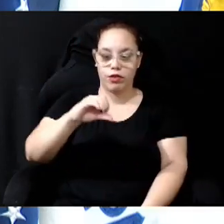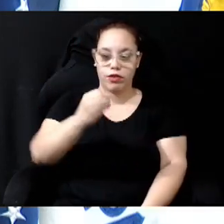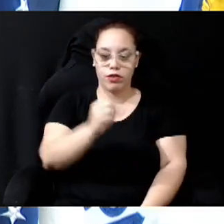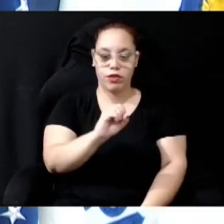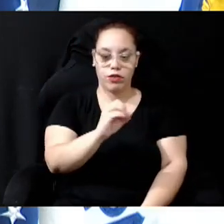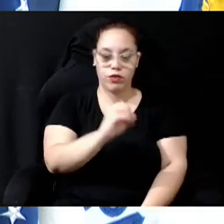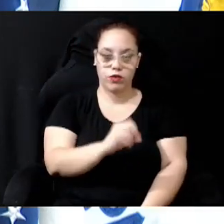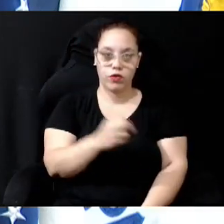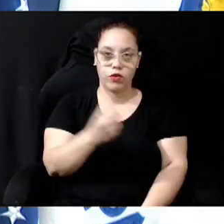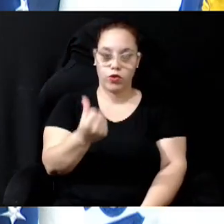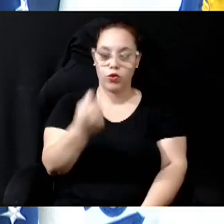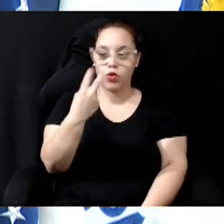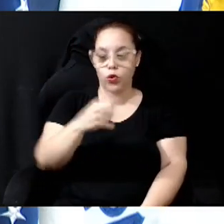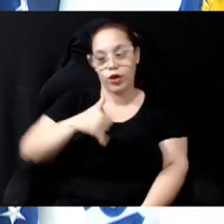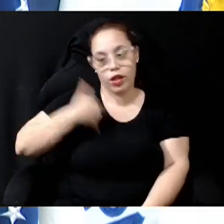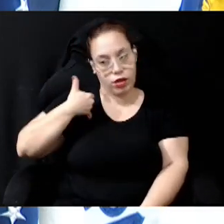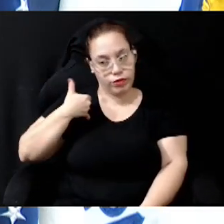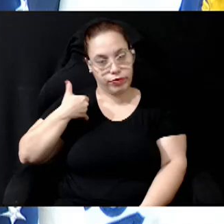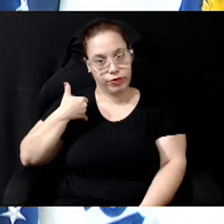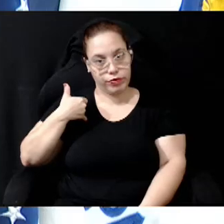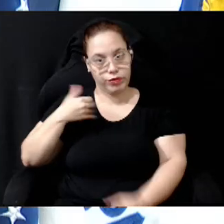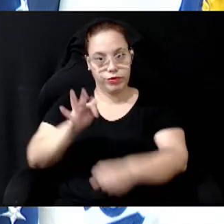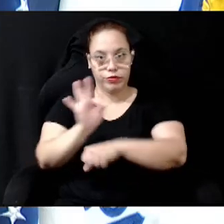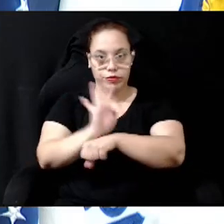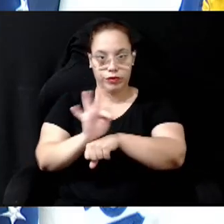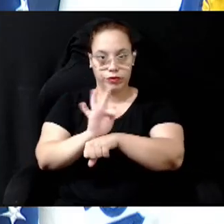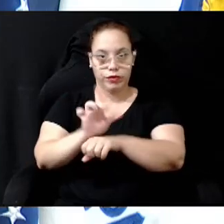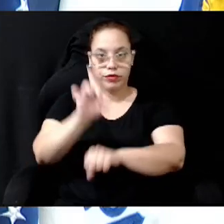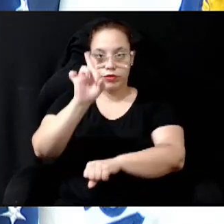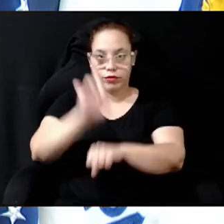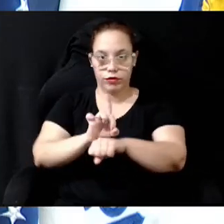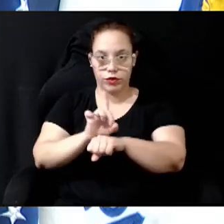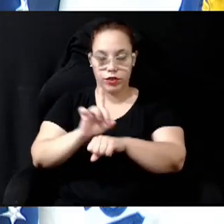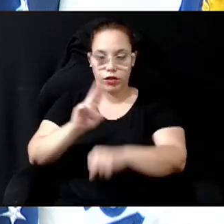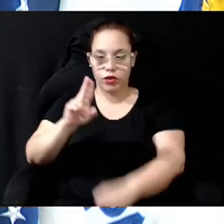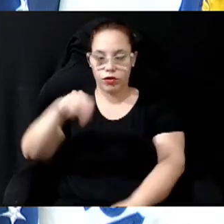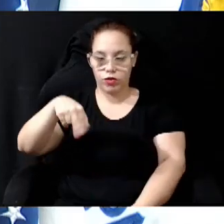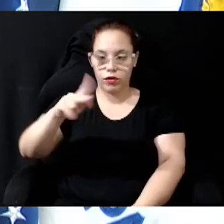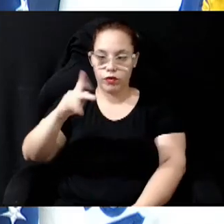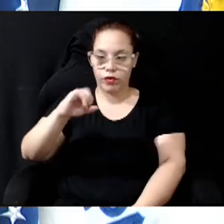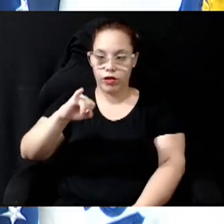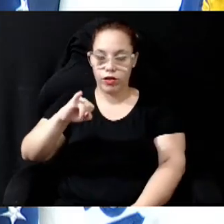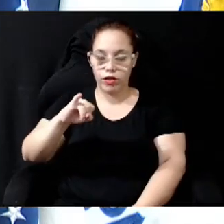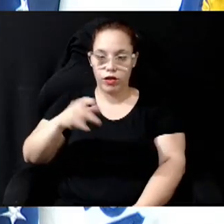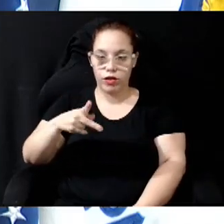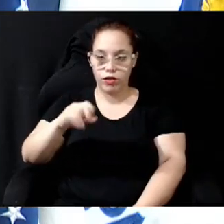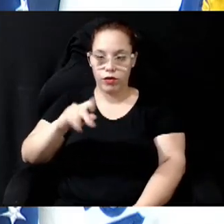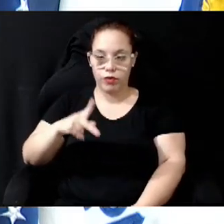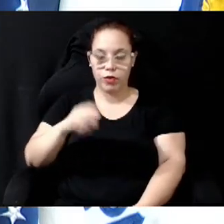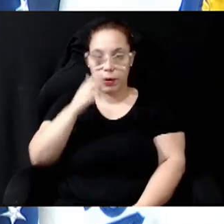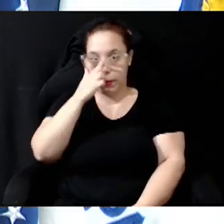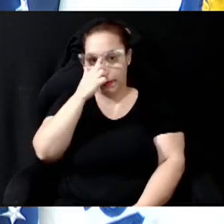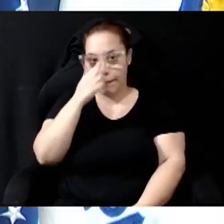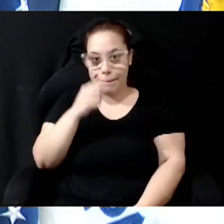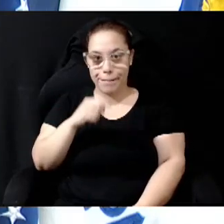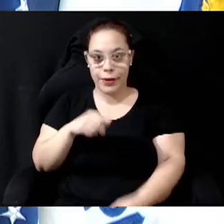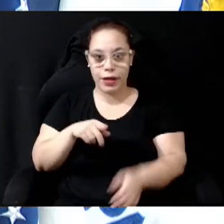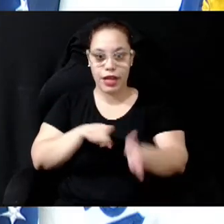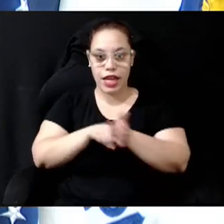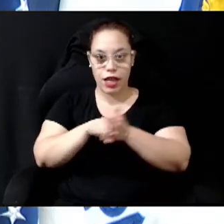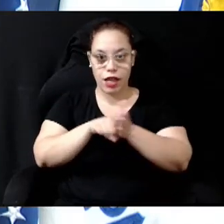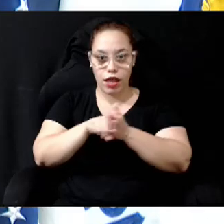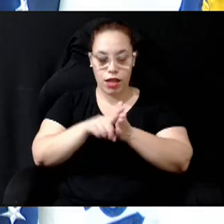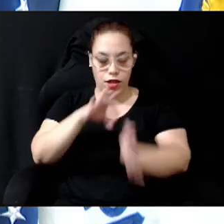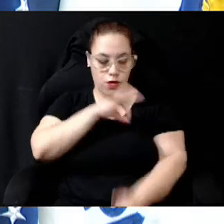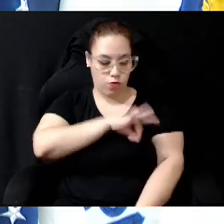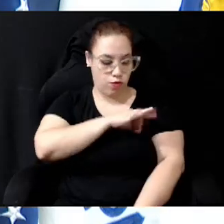12 anos. Ele se formou em Direito na Unip e aos 21 anos ingressou aí na carreira de investigador da Polícia Civil.